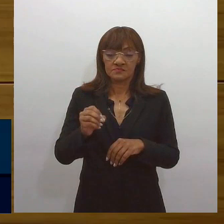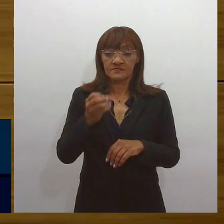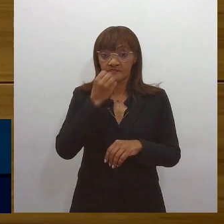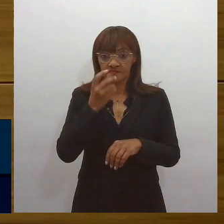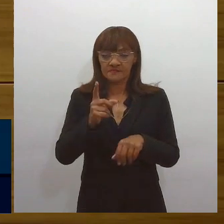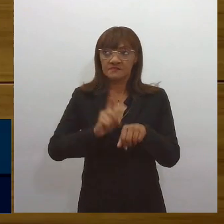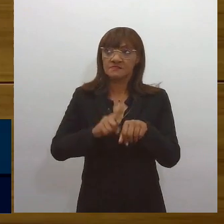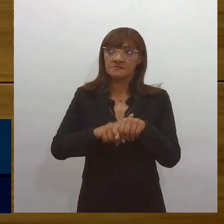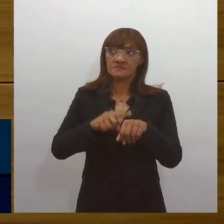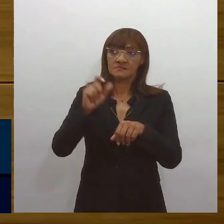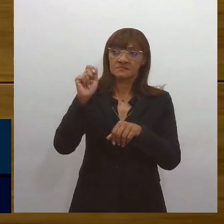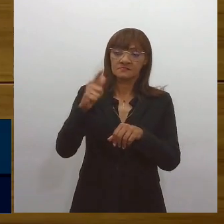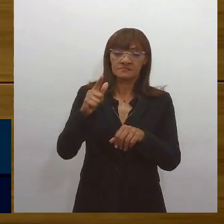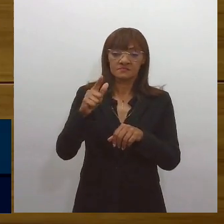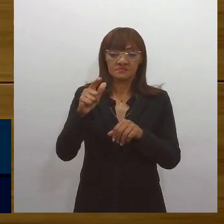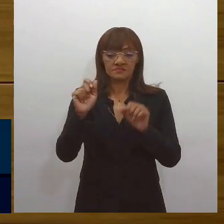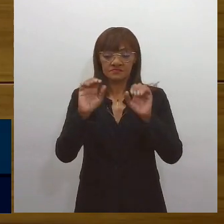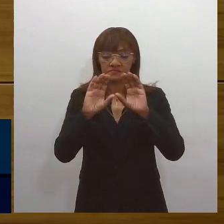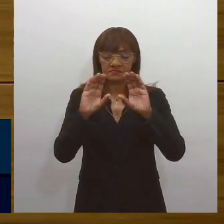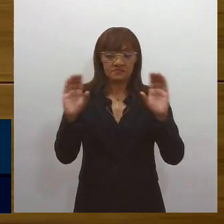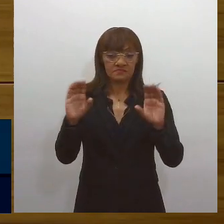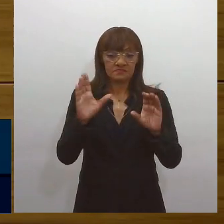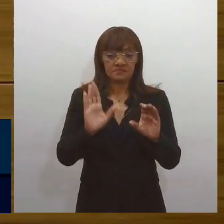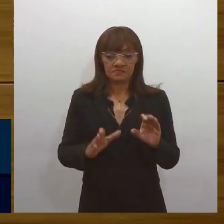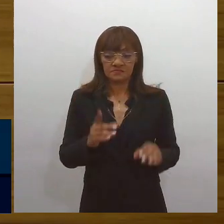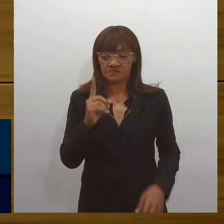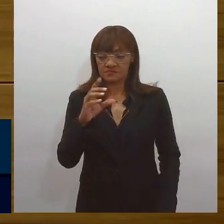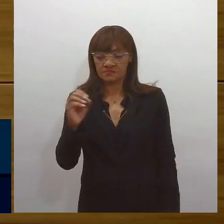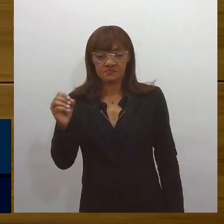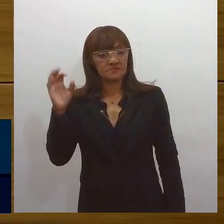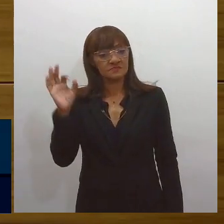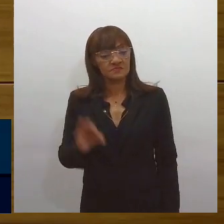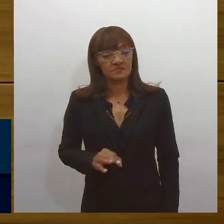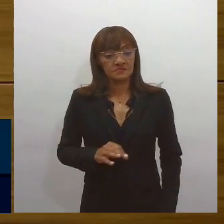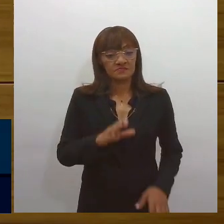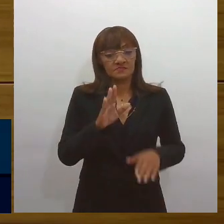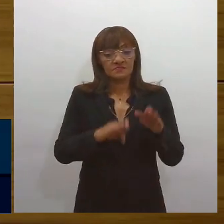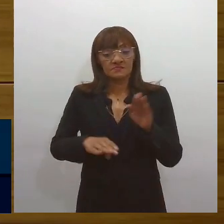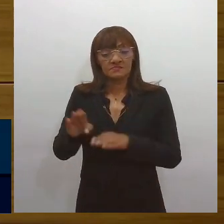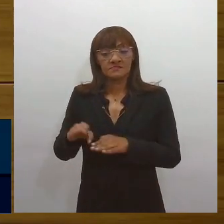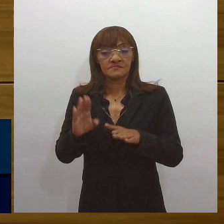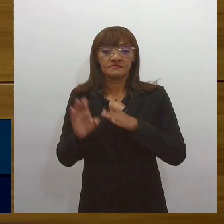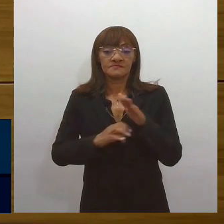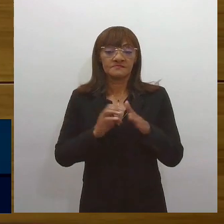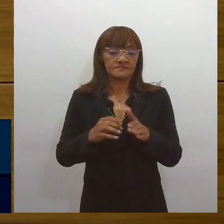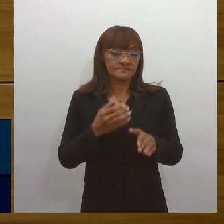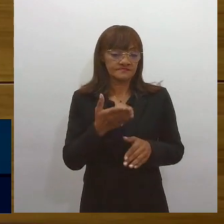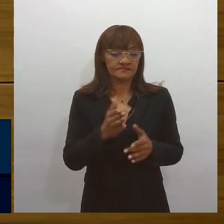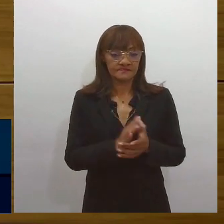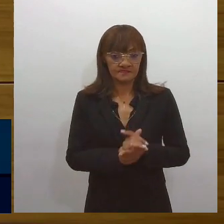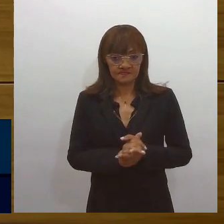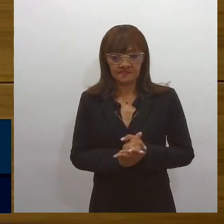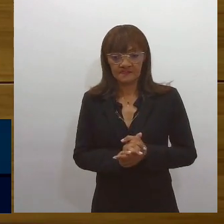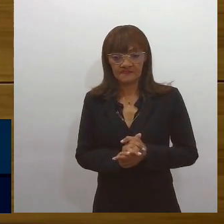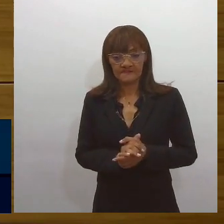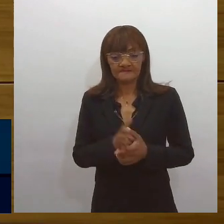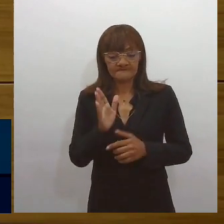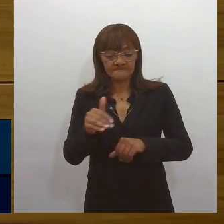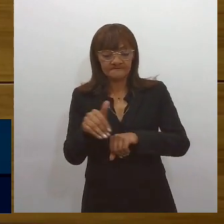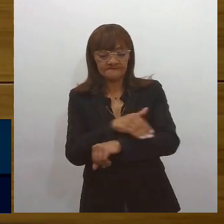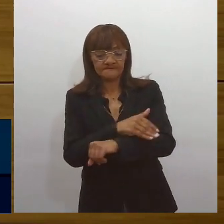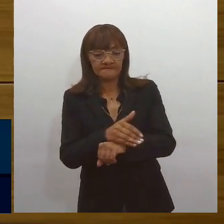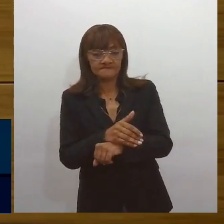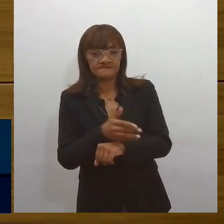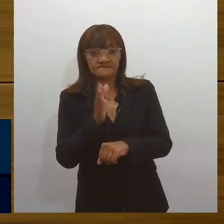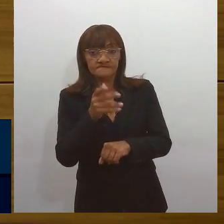100% porque aí depende do cronograma da empresa mas a gente tá com boa parte da rodovia restaurada até o final do o final desse